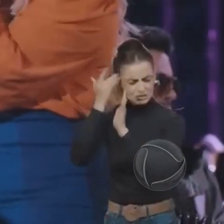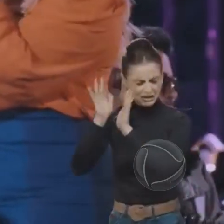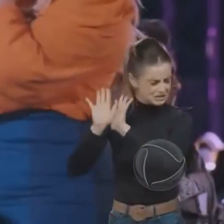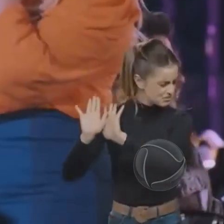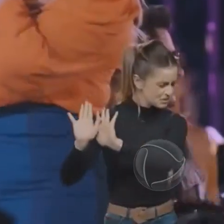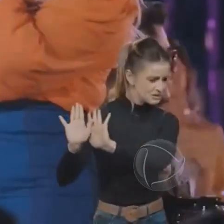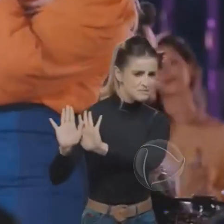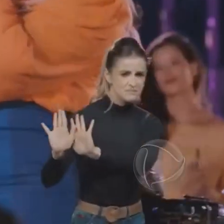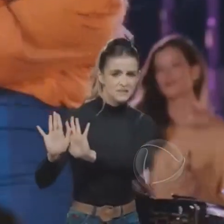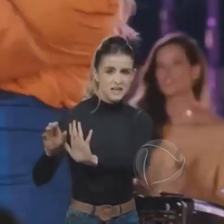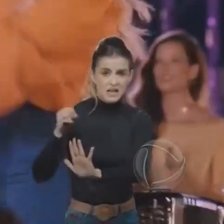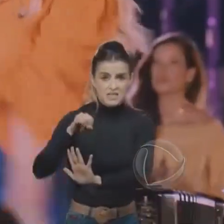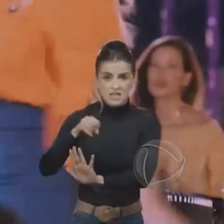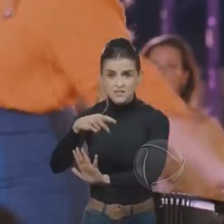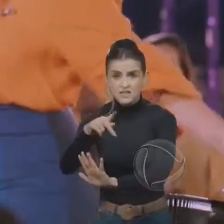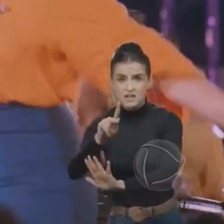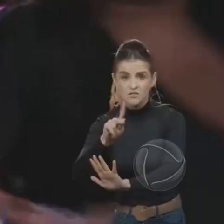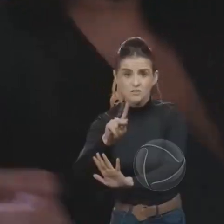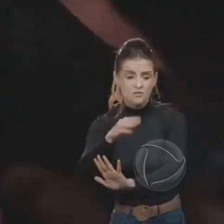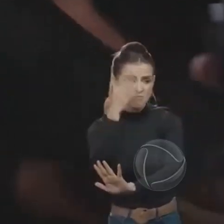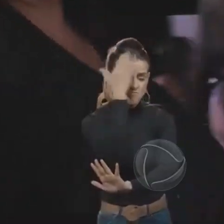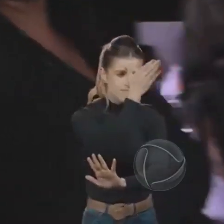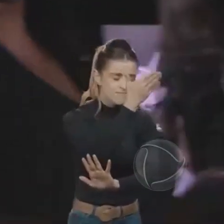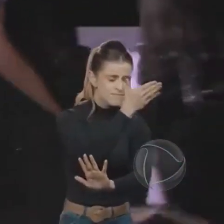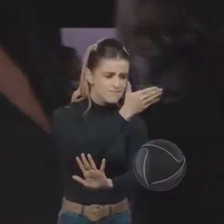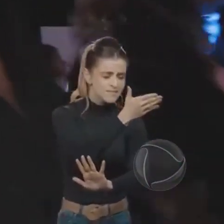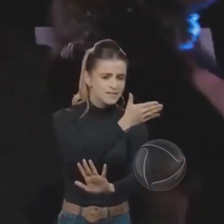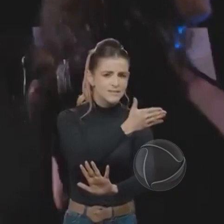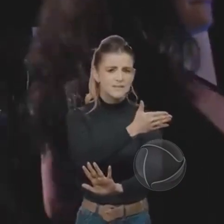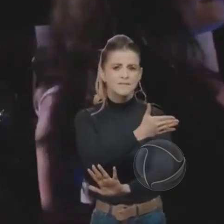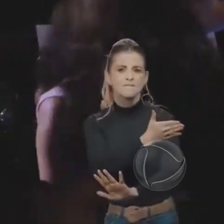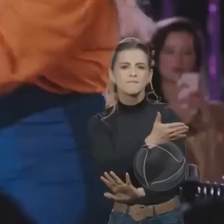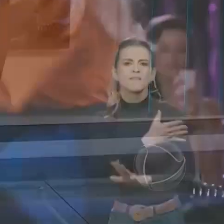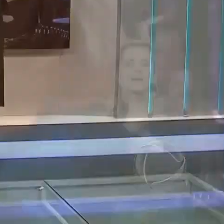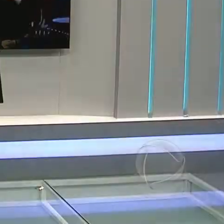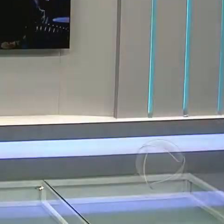Se a sua vida for com ele, bom demais.